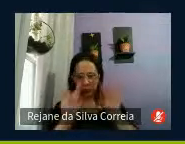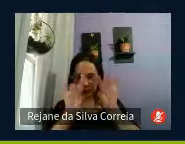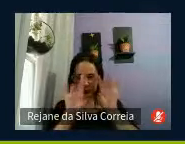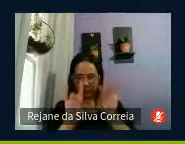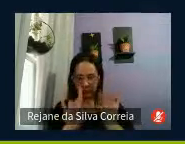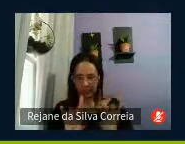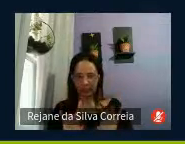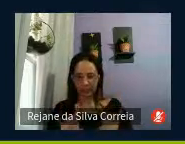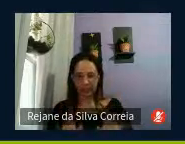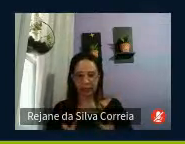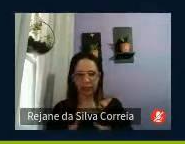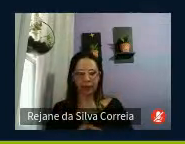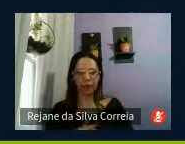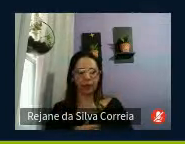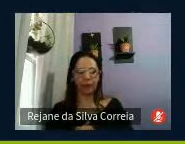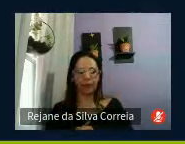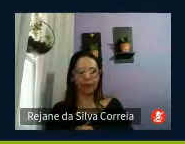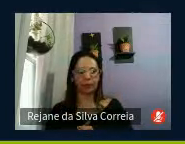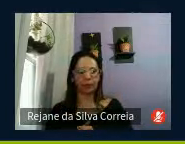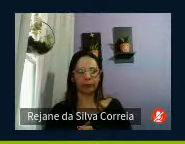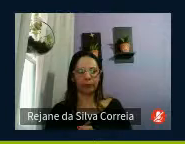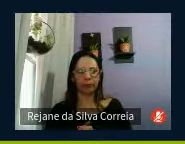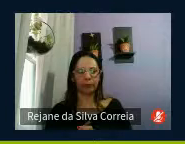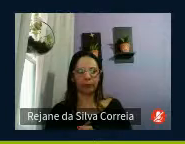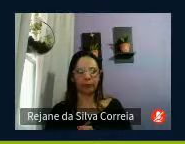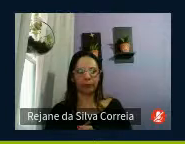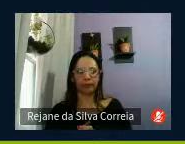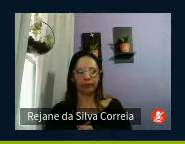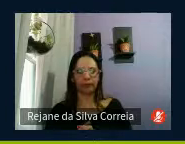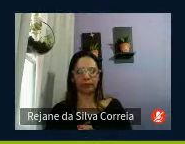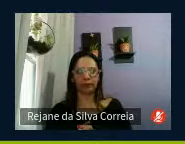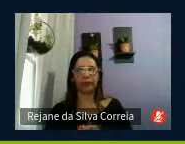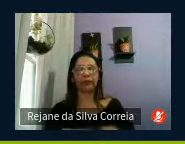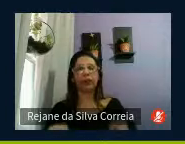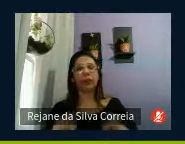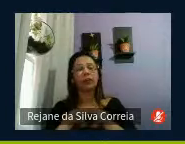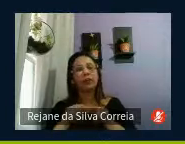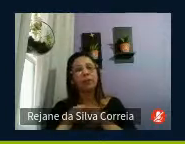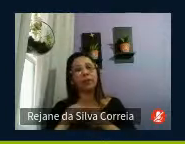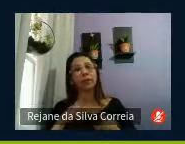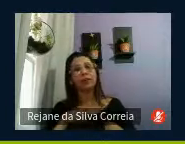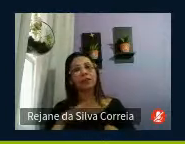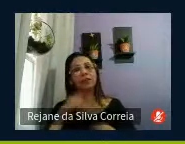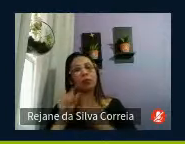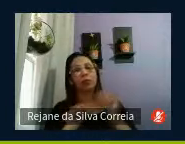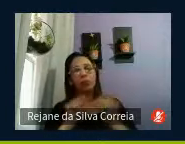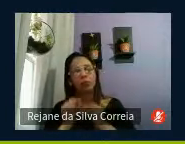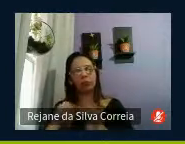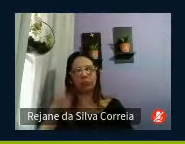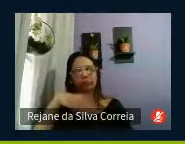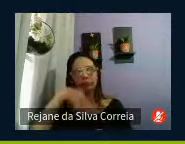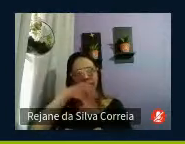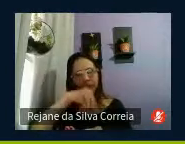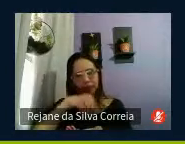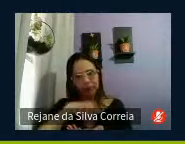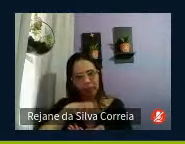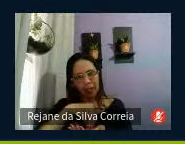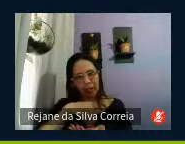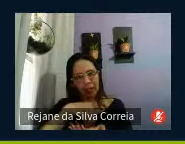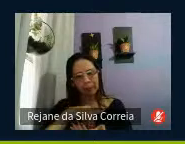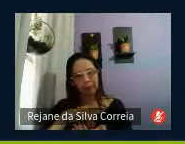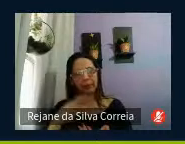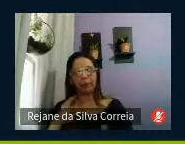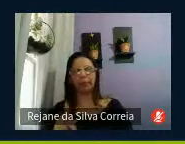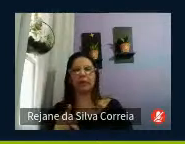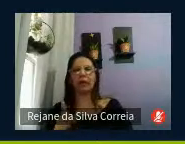específico, né? Também a gente tem como o NAPME como uma força para essa proposição de